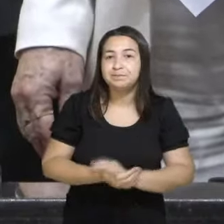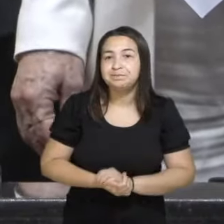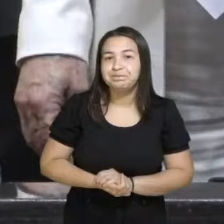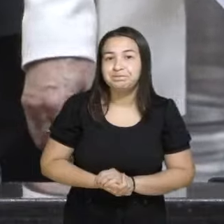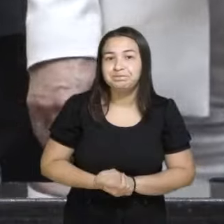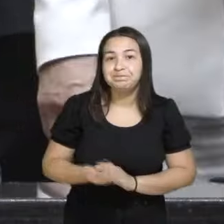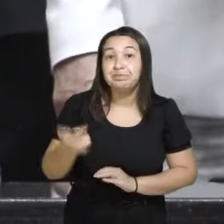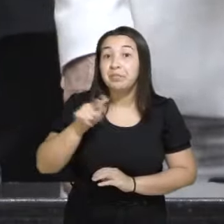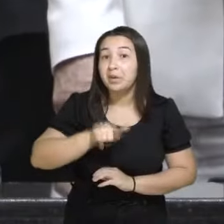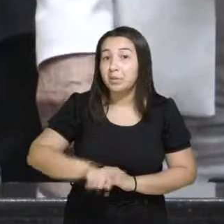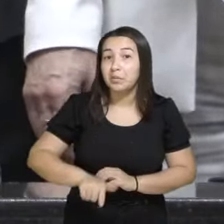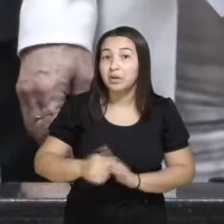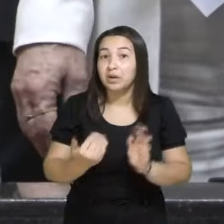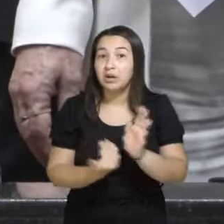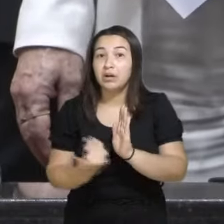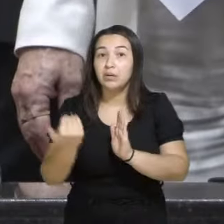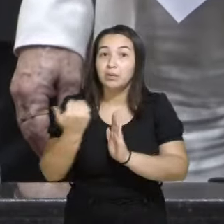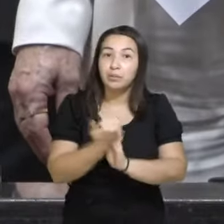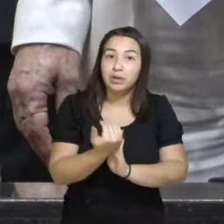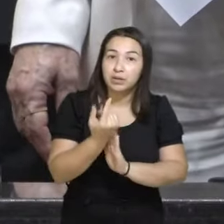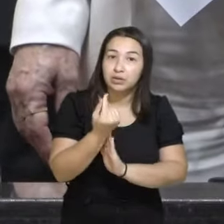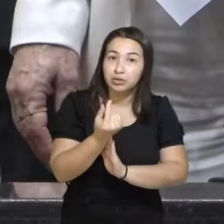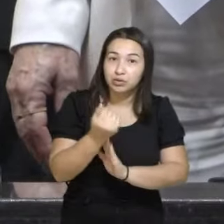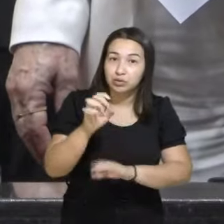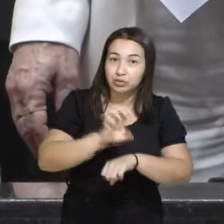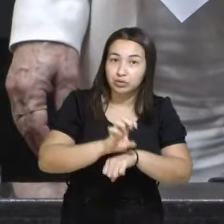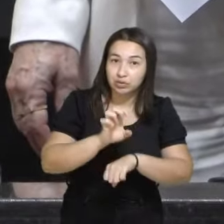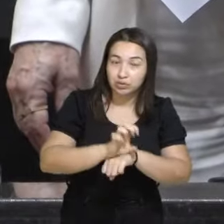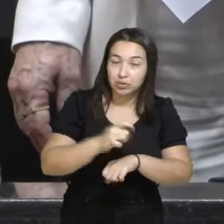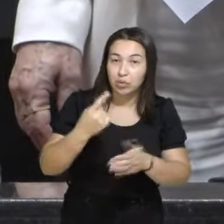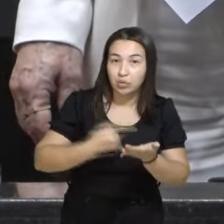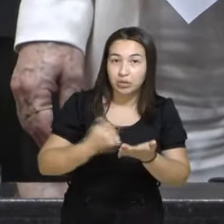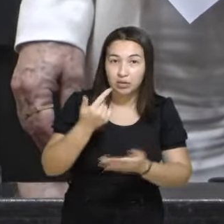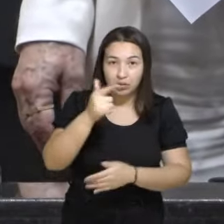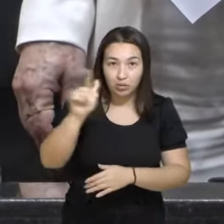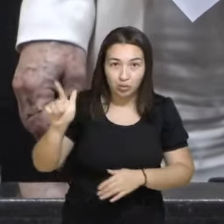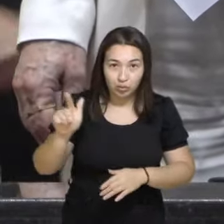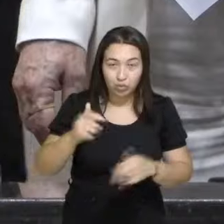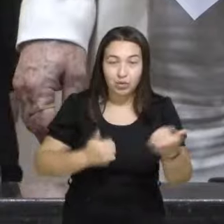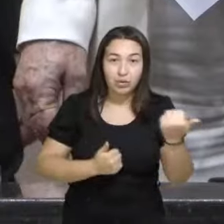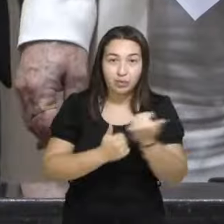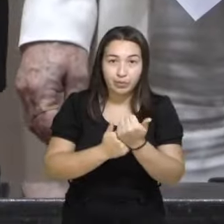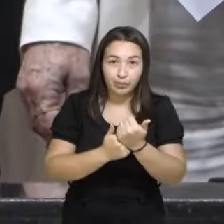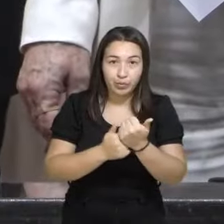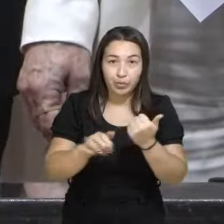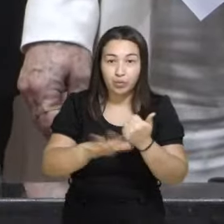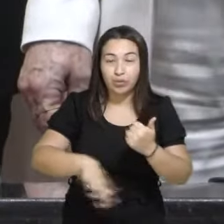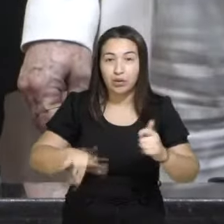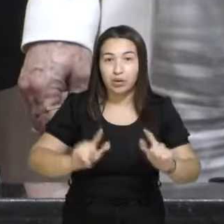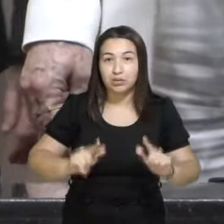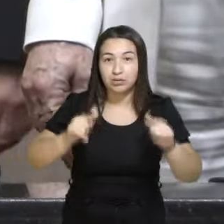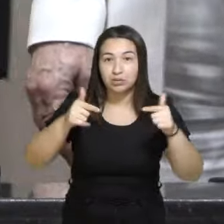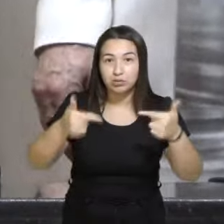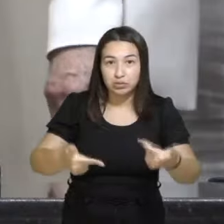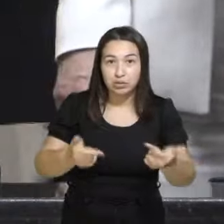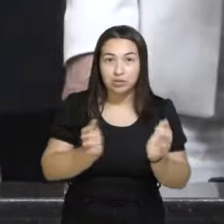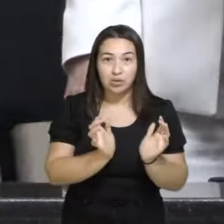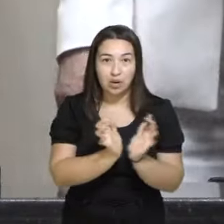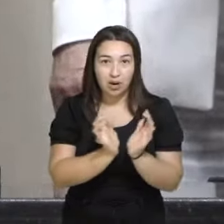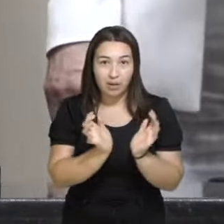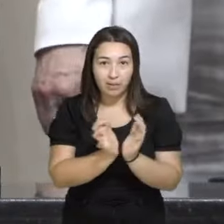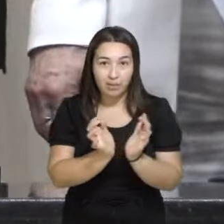fundos estaduais que menciona e estabelece outras providências para incluir o apoio às Associações de Pais e Professores do Estado de